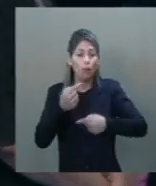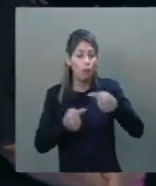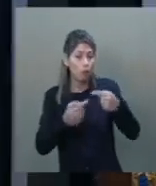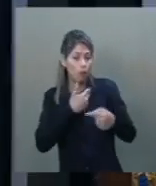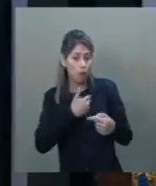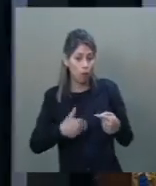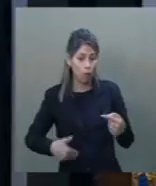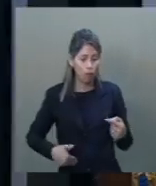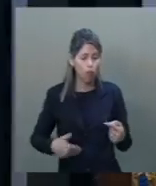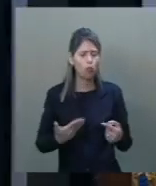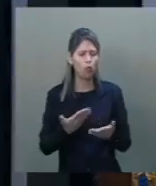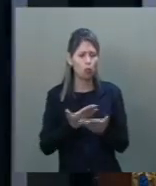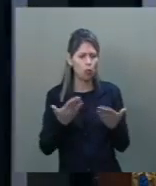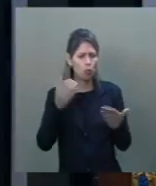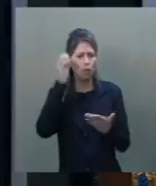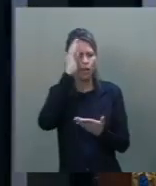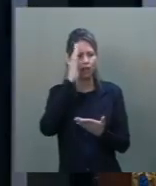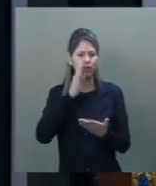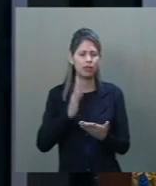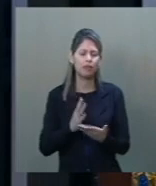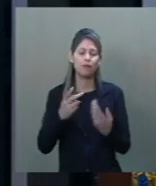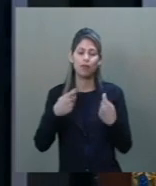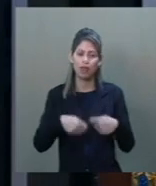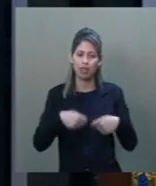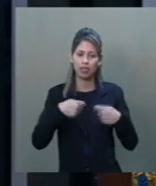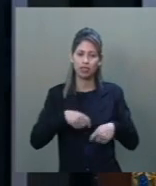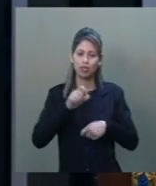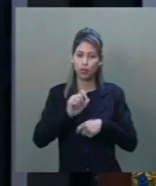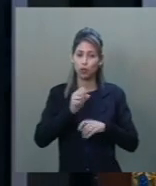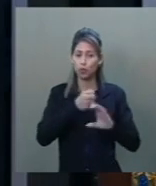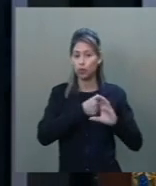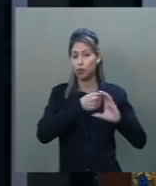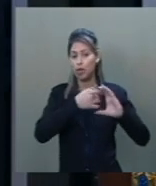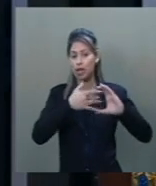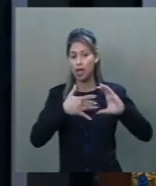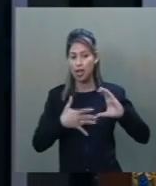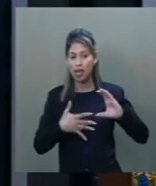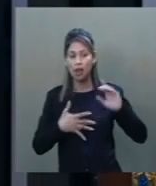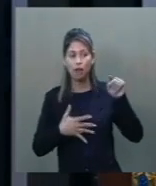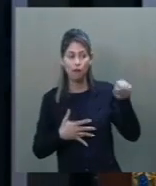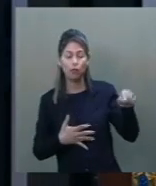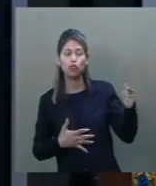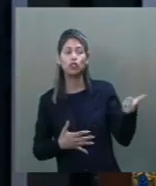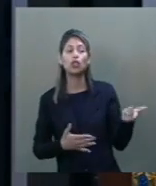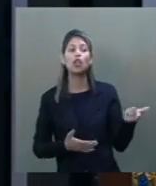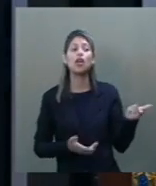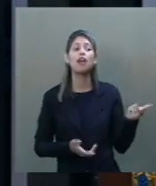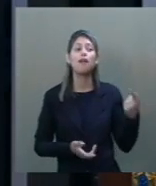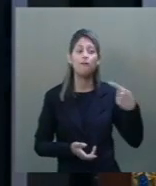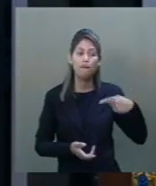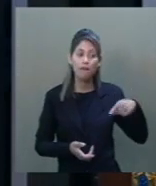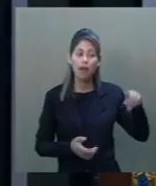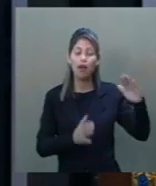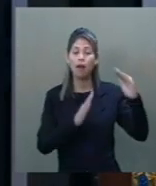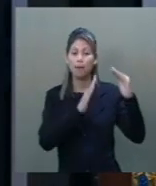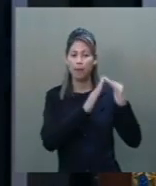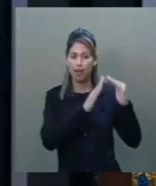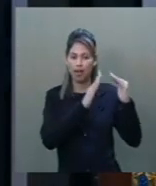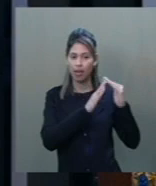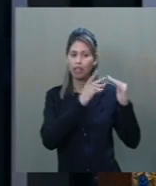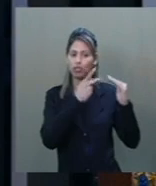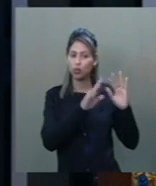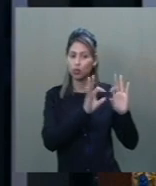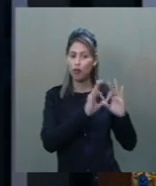política brasileira carecem dessa característica. Então você volte para casa, volte para a